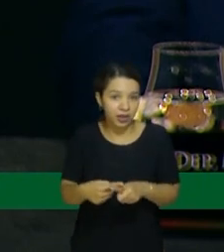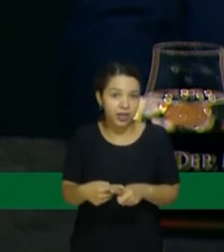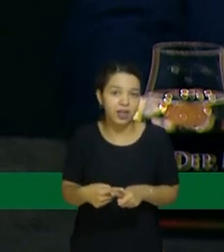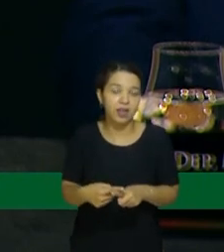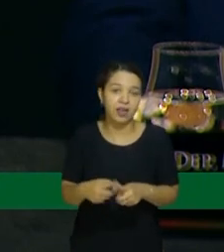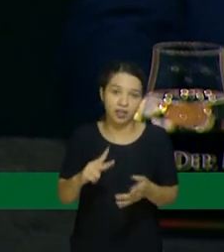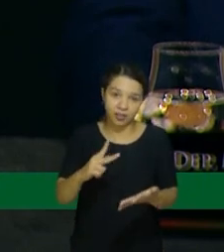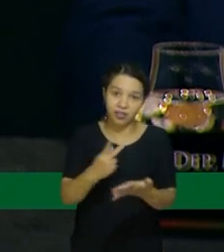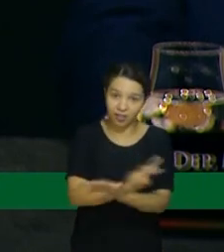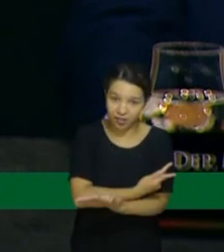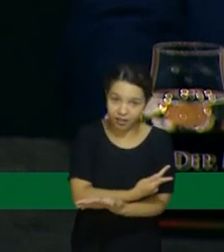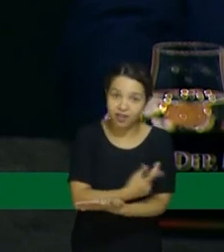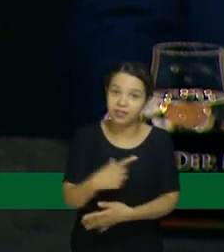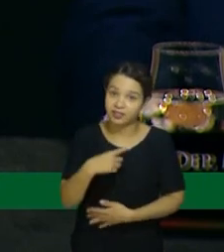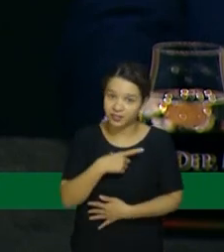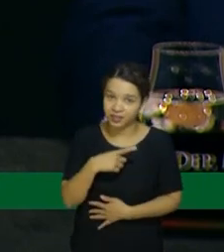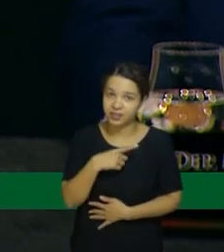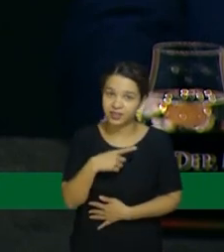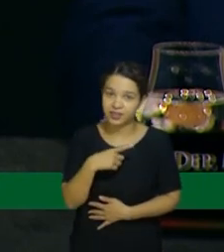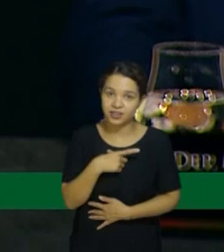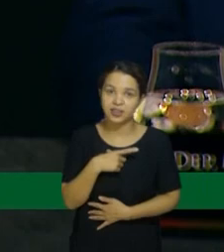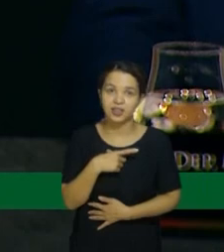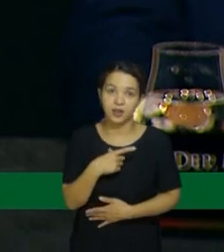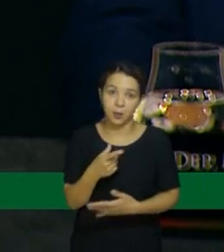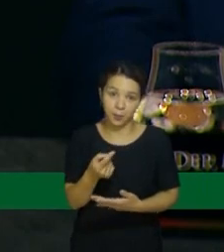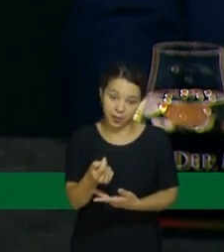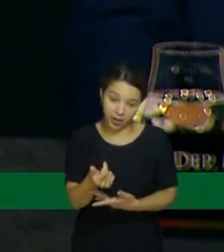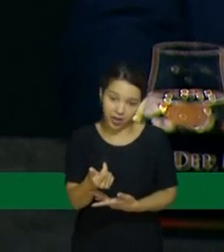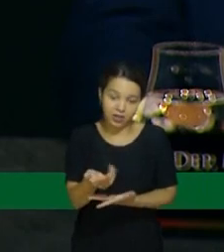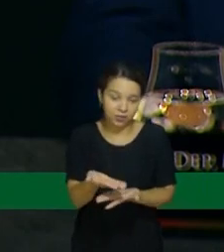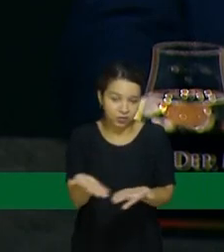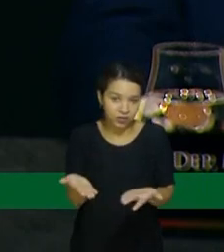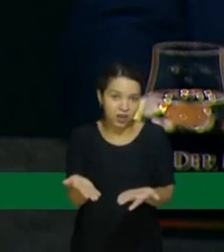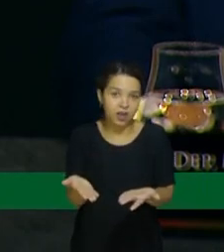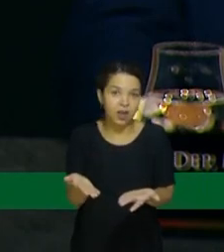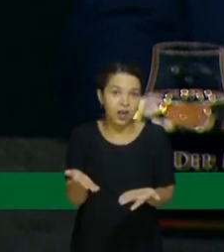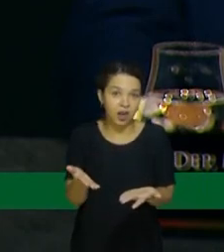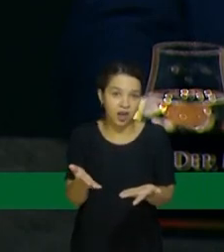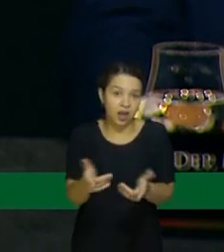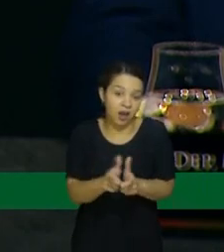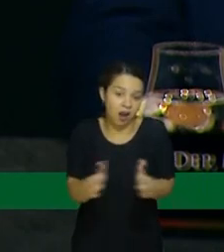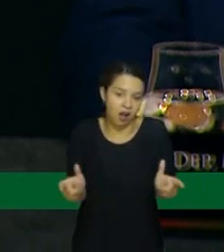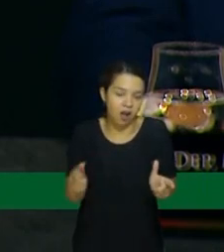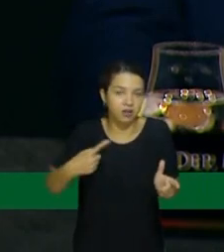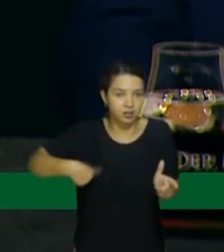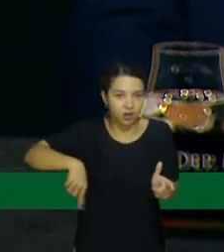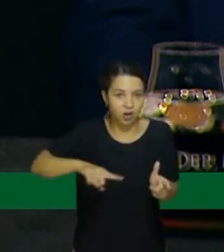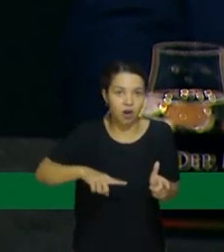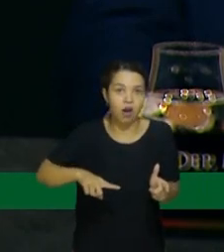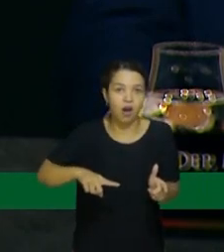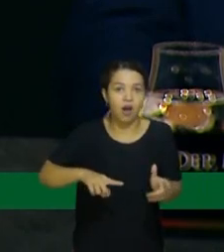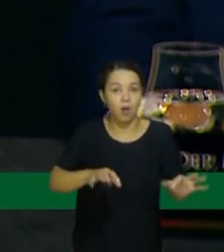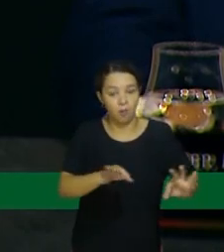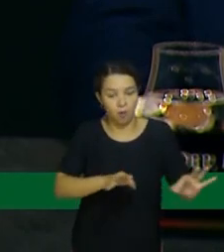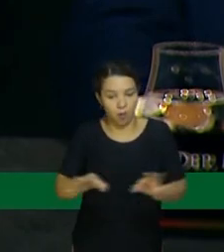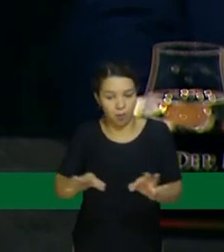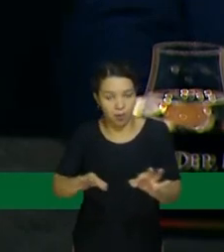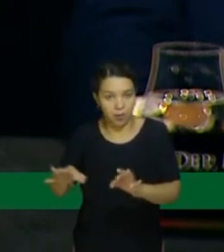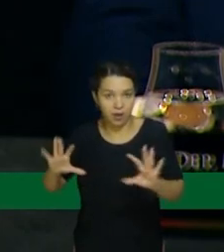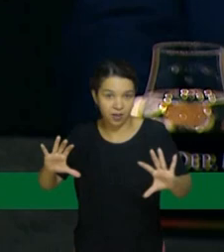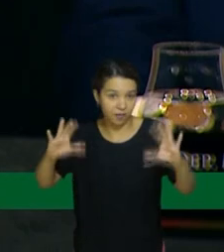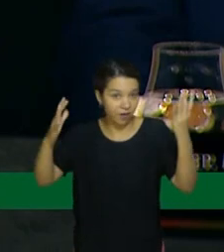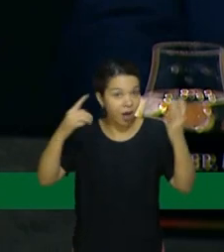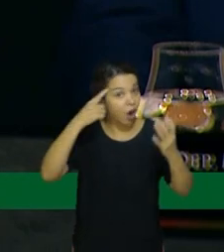falha grande pequena para vocês grande para nós pessoas com deficiência quando se monta um evento não se lembra da